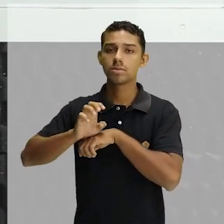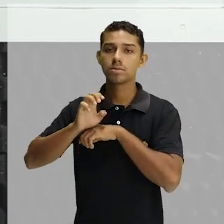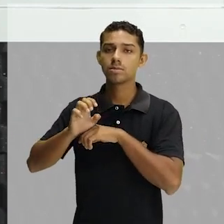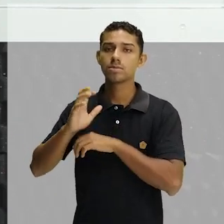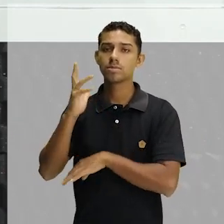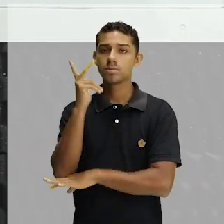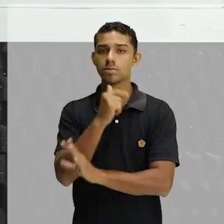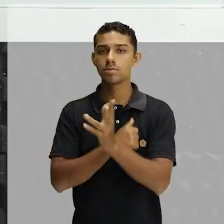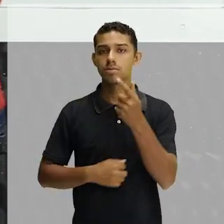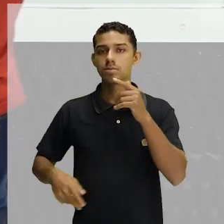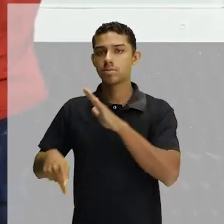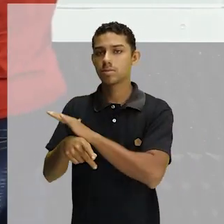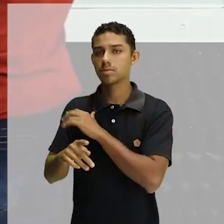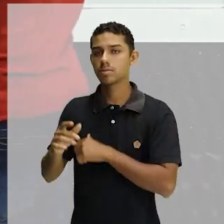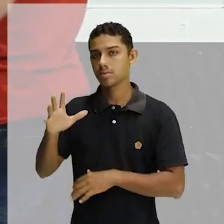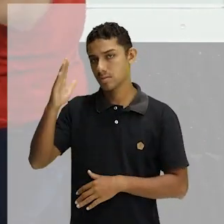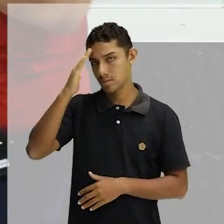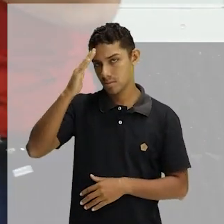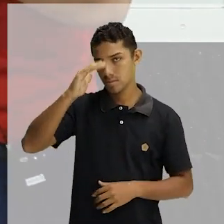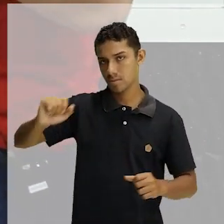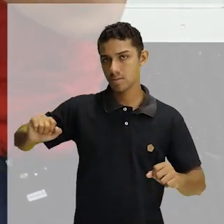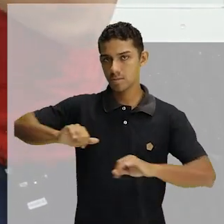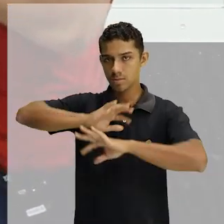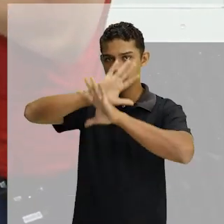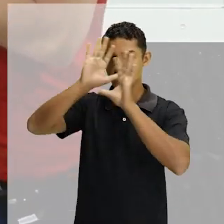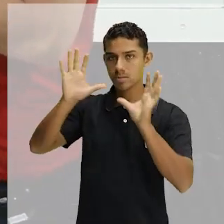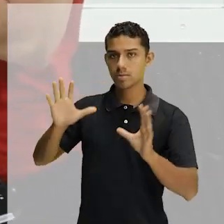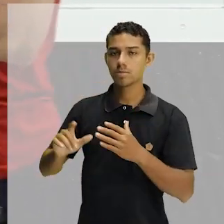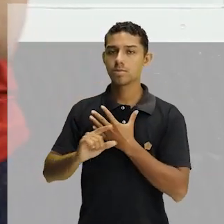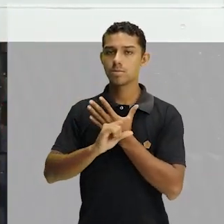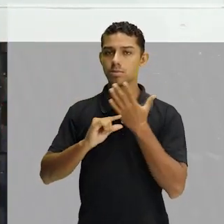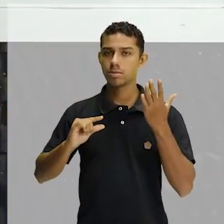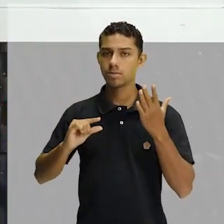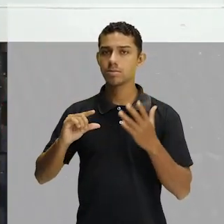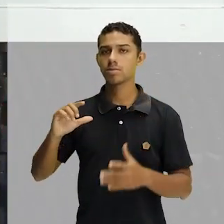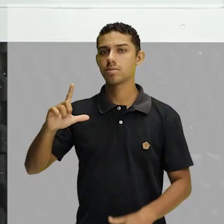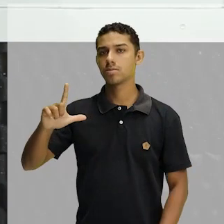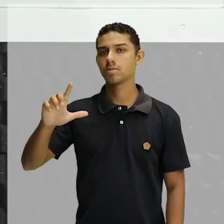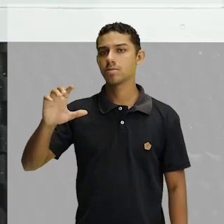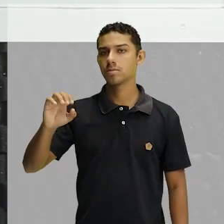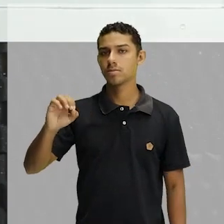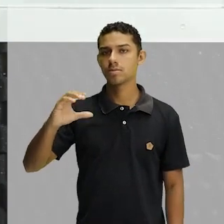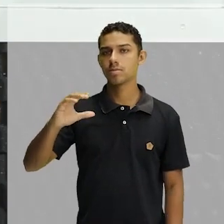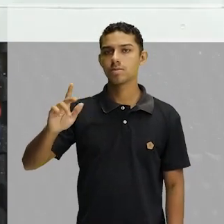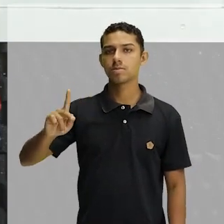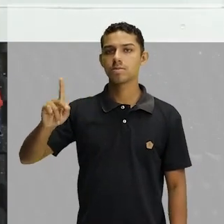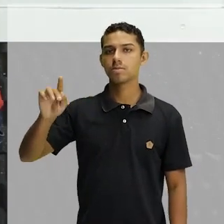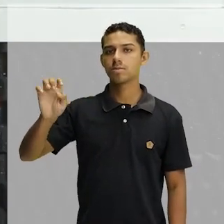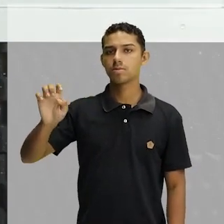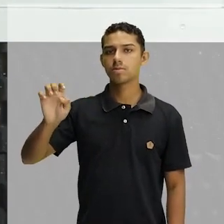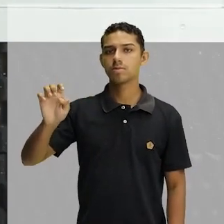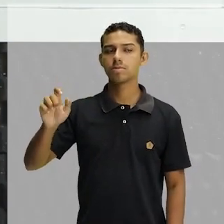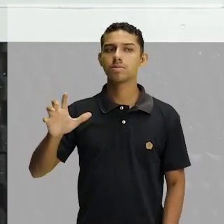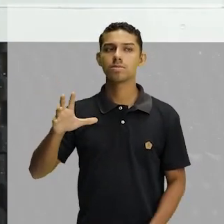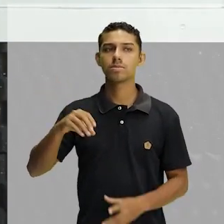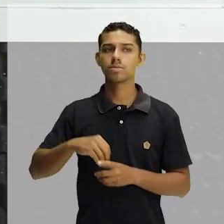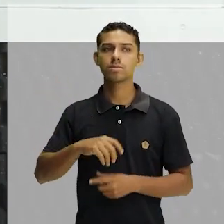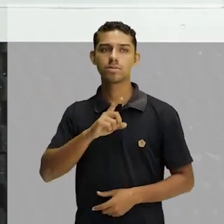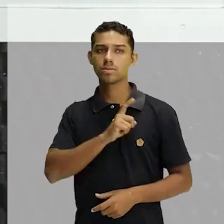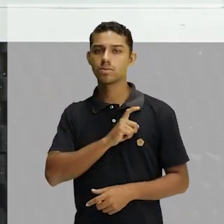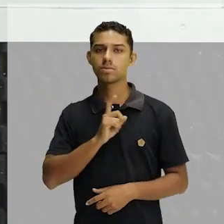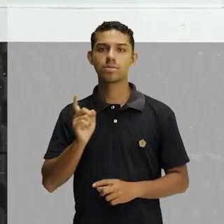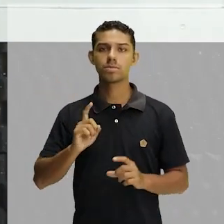natureza, dentro da compreensão do nosso amigo Locke, não é a maldade. Ele vai se referir a uma espécie